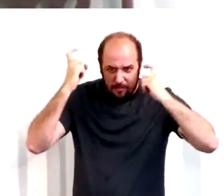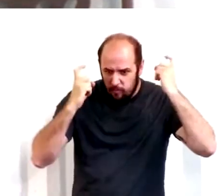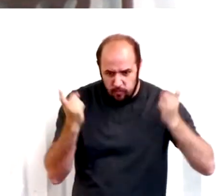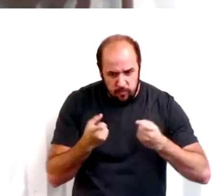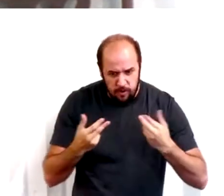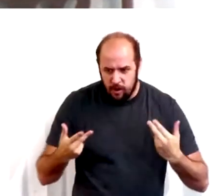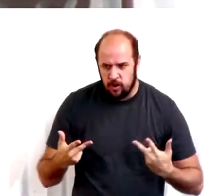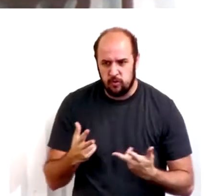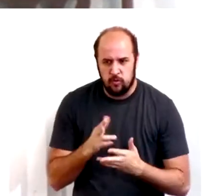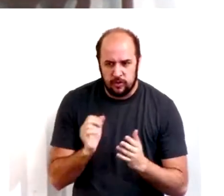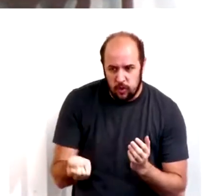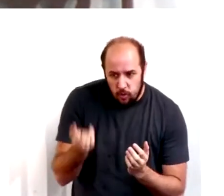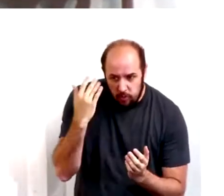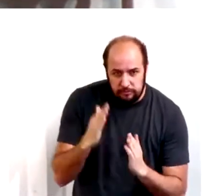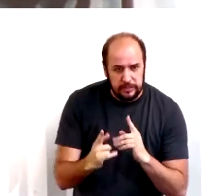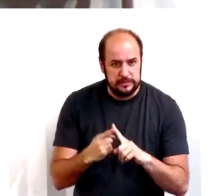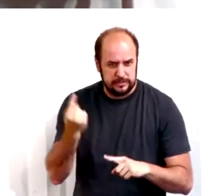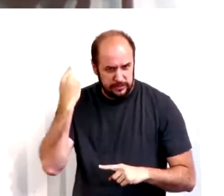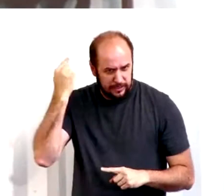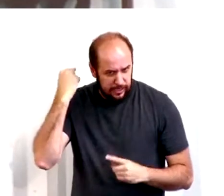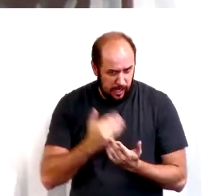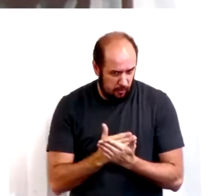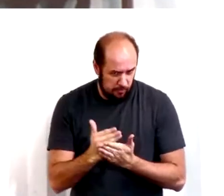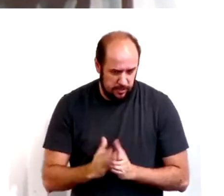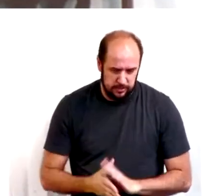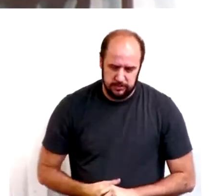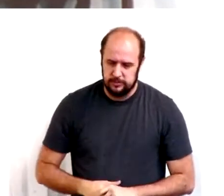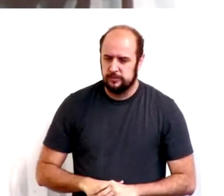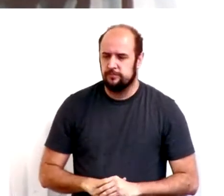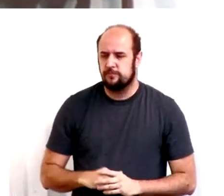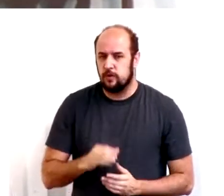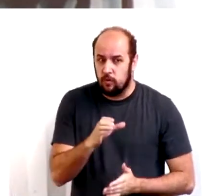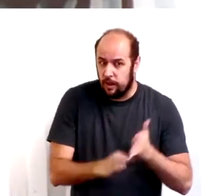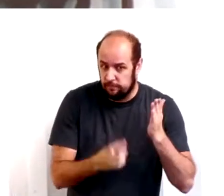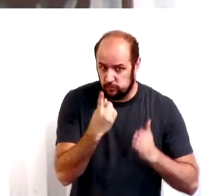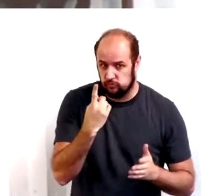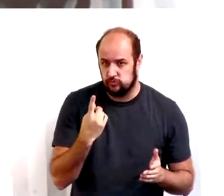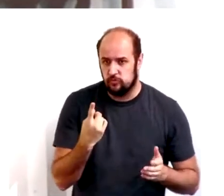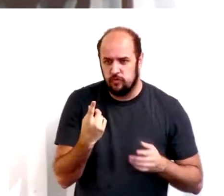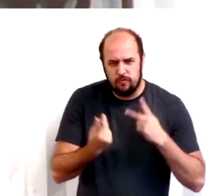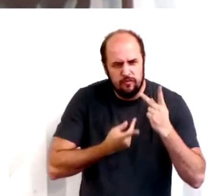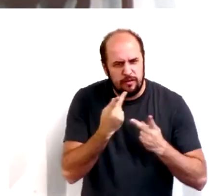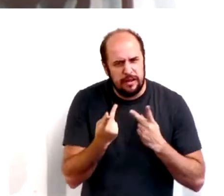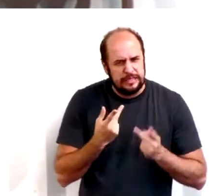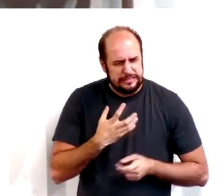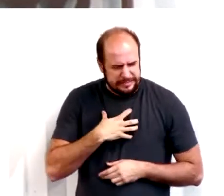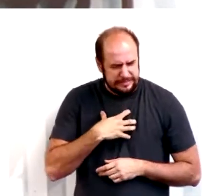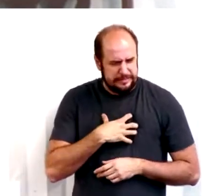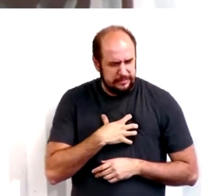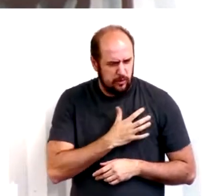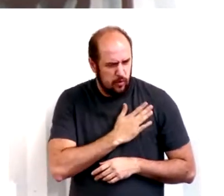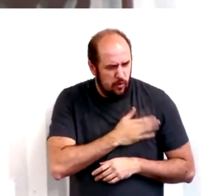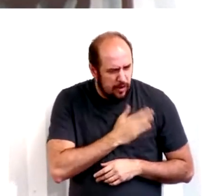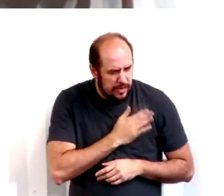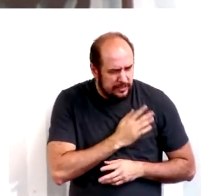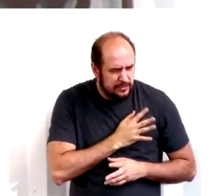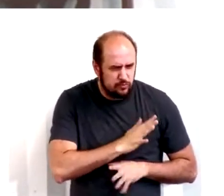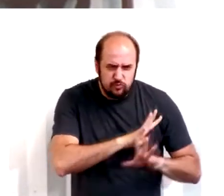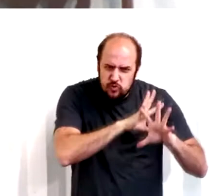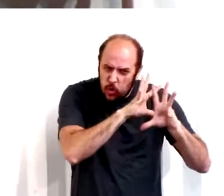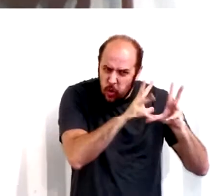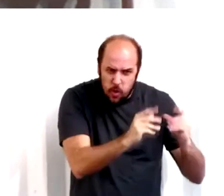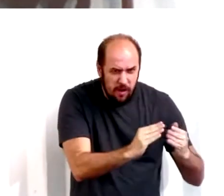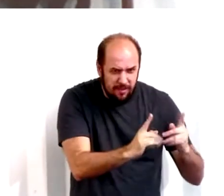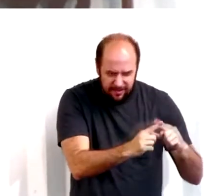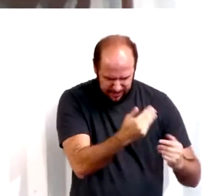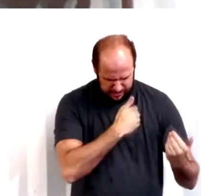E de forma especial com essa igreja, nós vemos lá no primeiro capítulo, ele falando que ele carregava no coração esses irmãos, pois